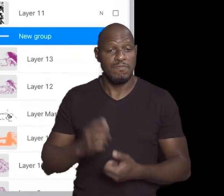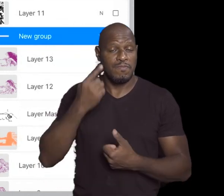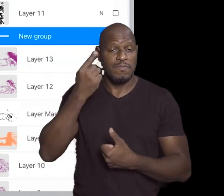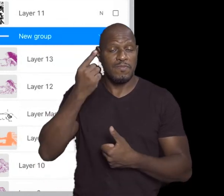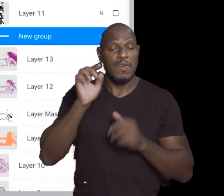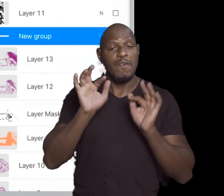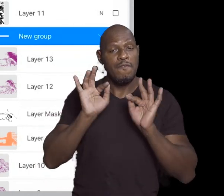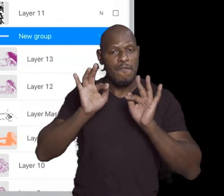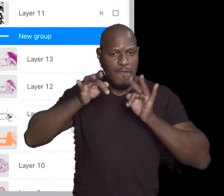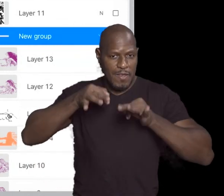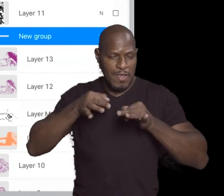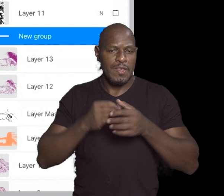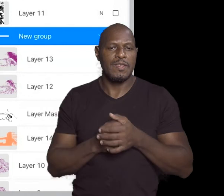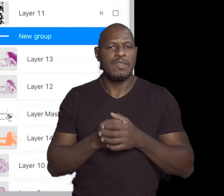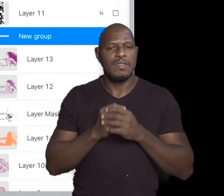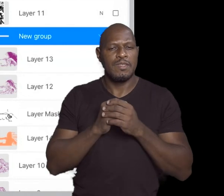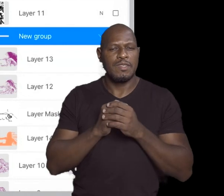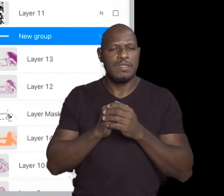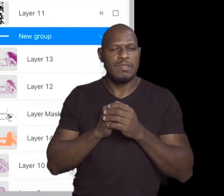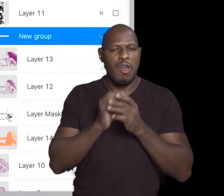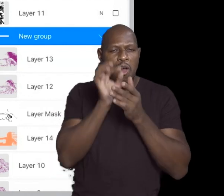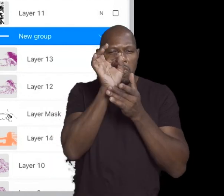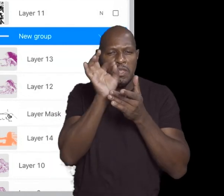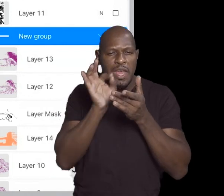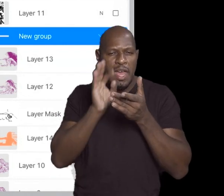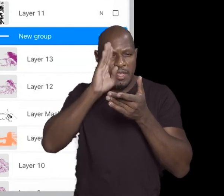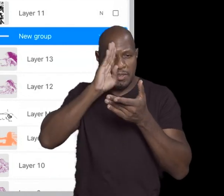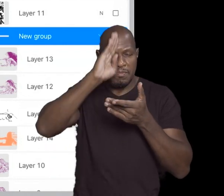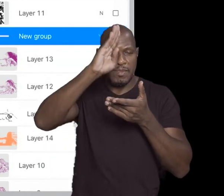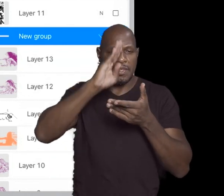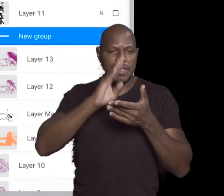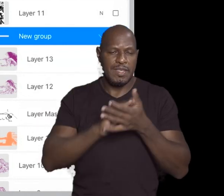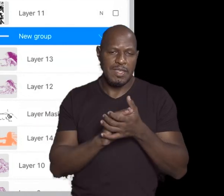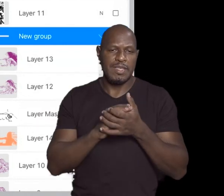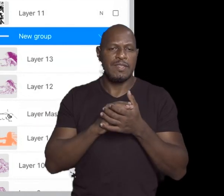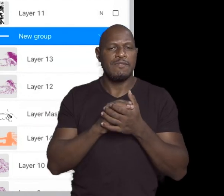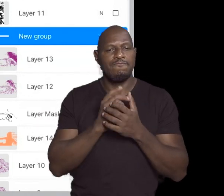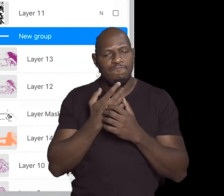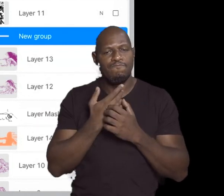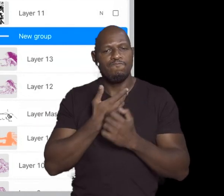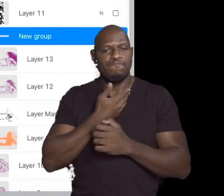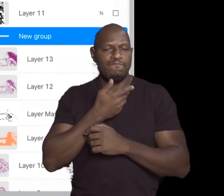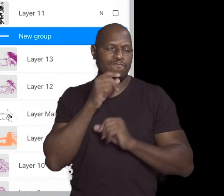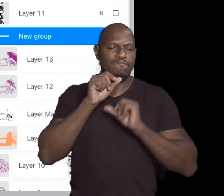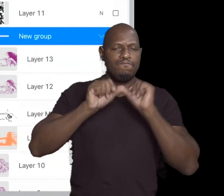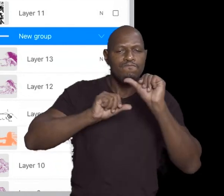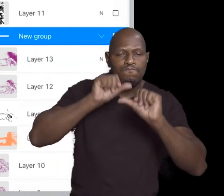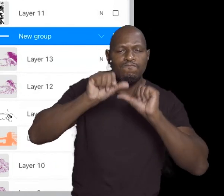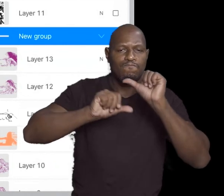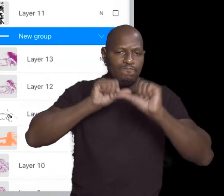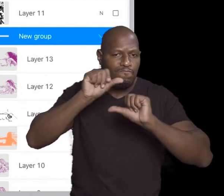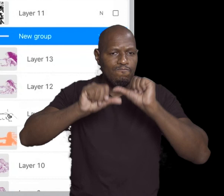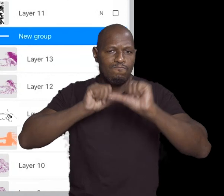uma primeira finalização com os traços principais, que eu dificilmente acabo mudando.